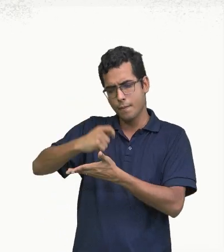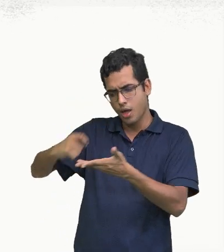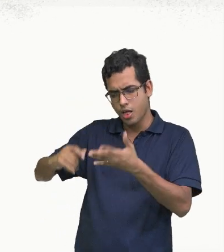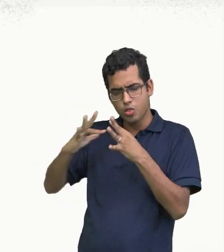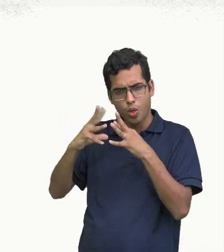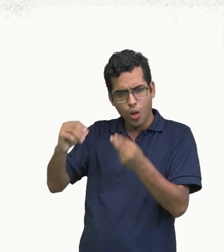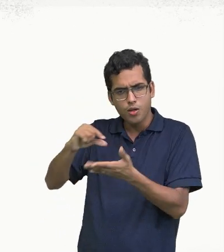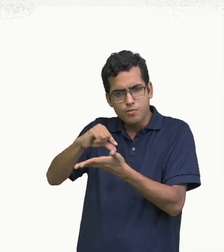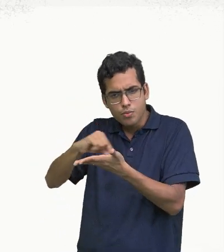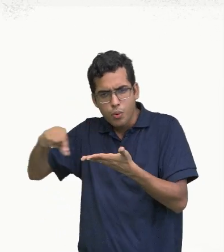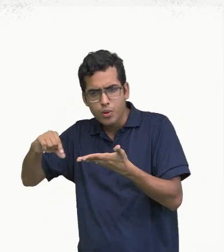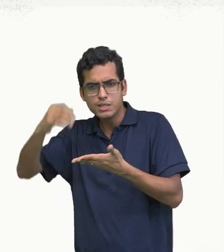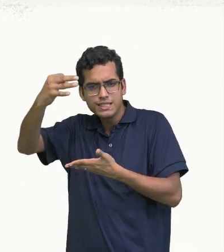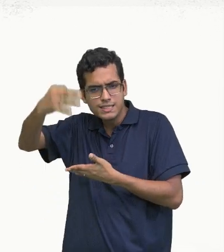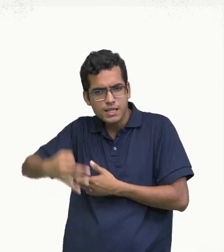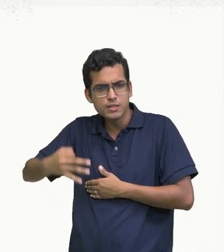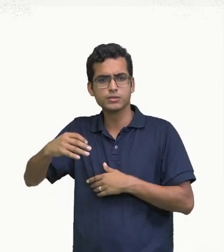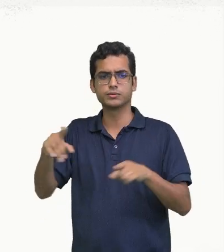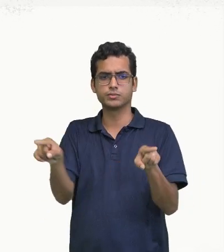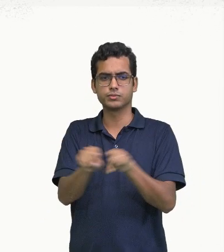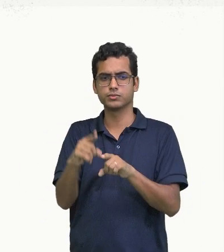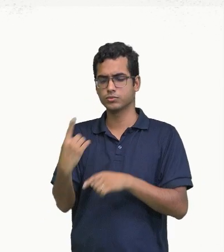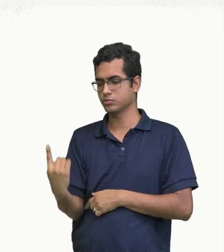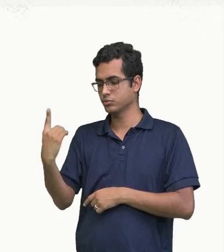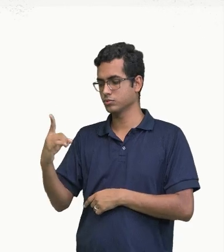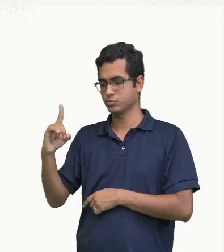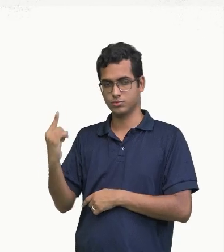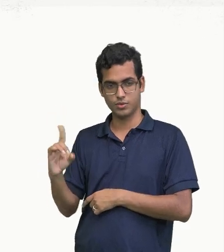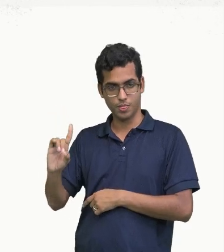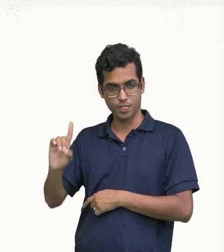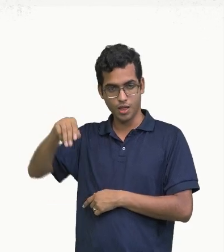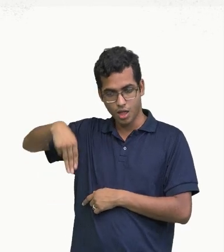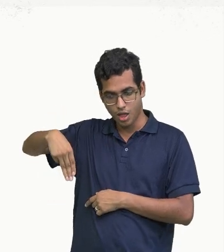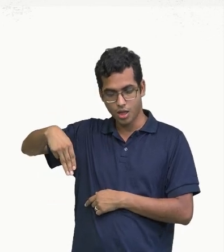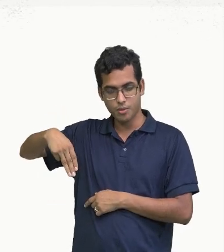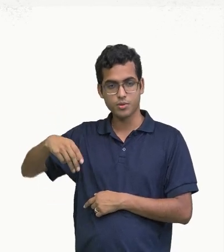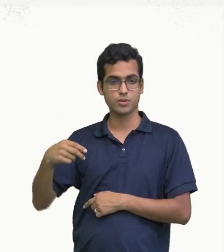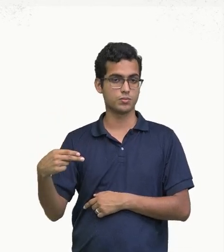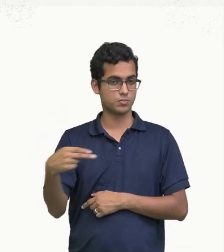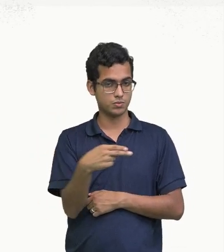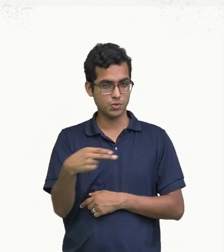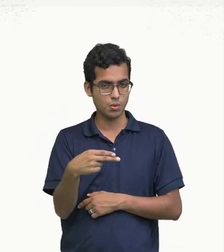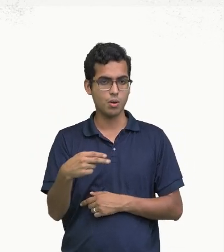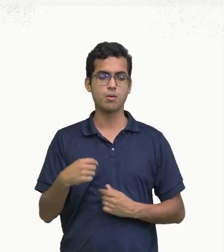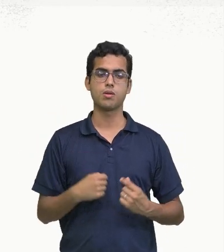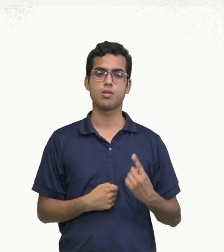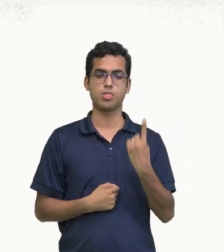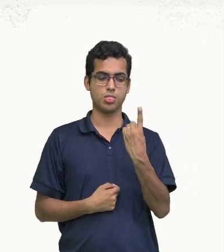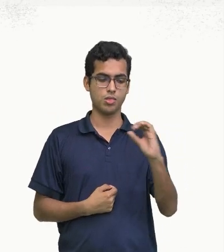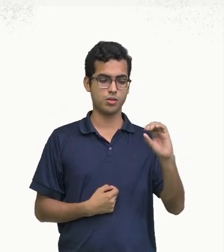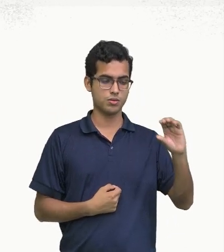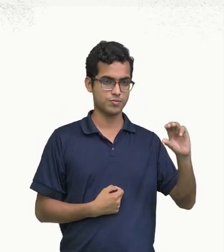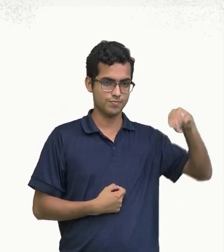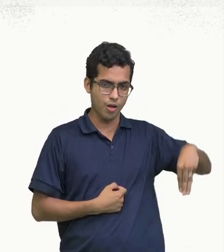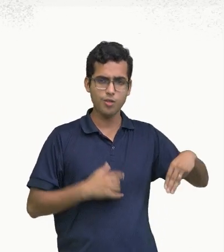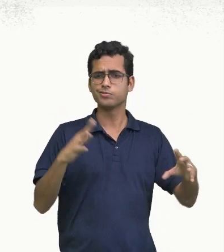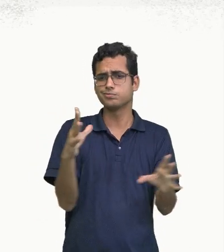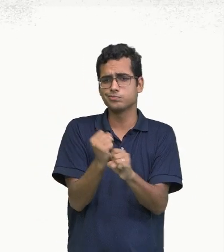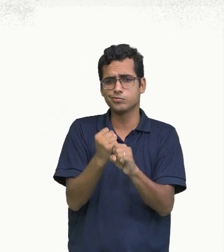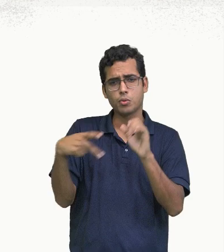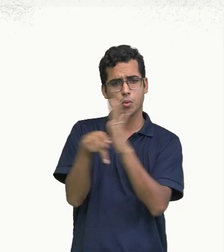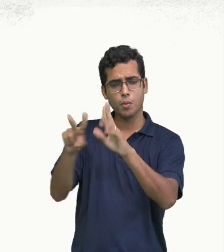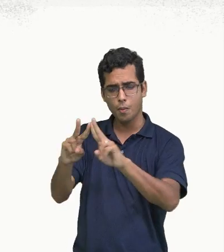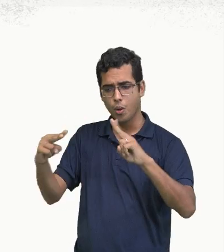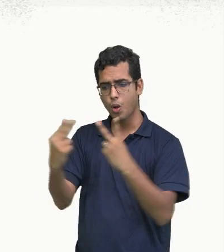1 decímetro é igual a 10 centímetros. E quando a gente vai calcular volume,